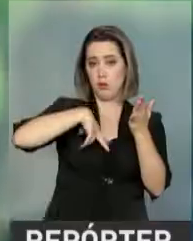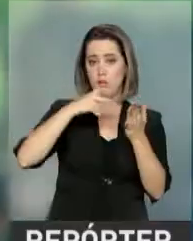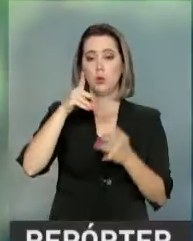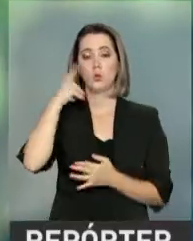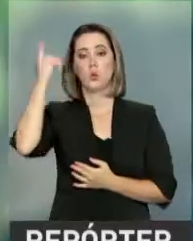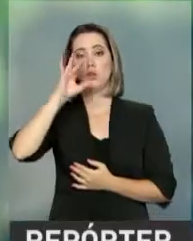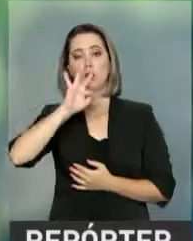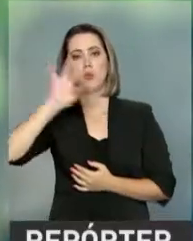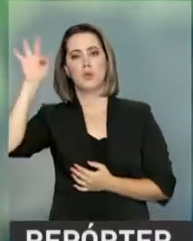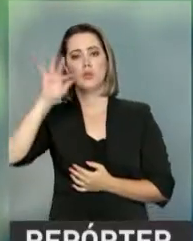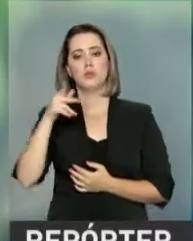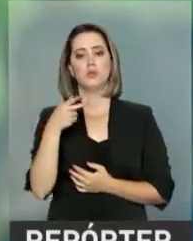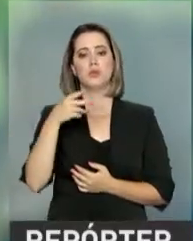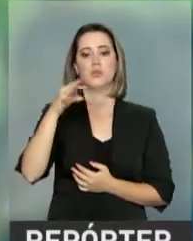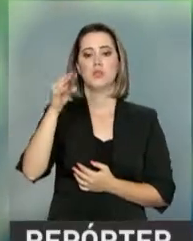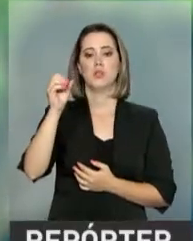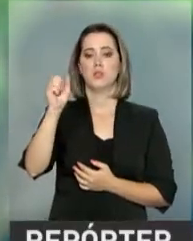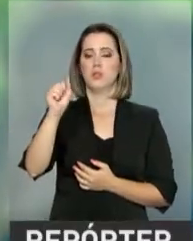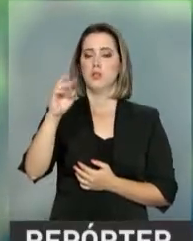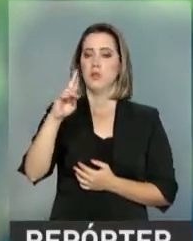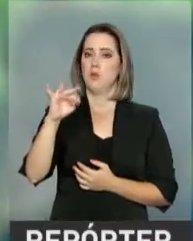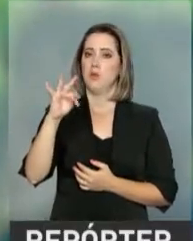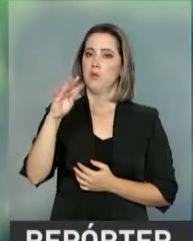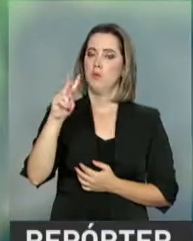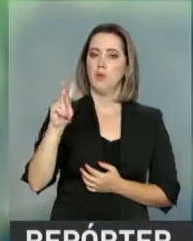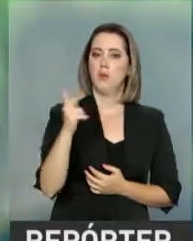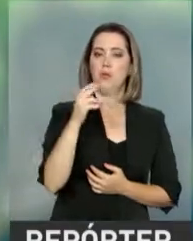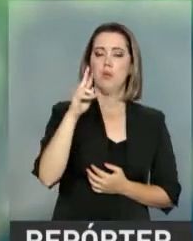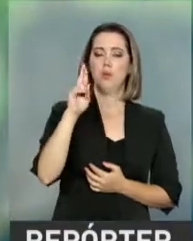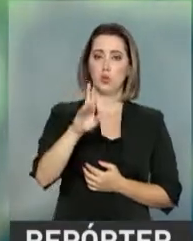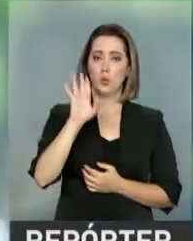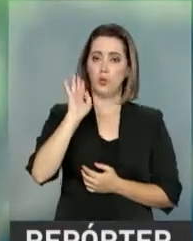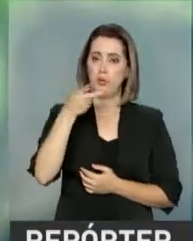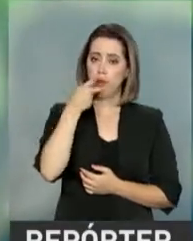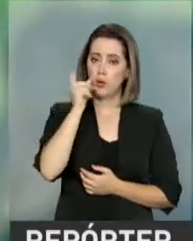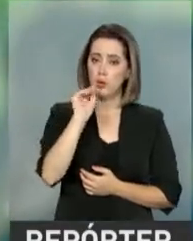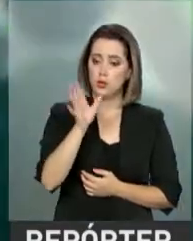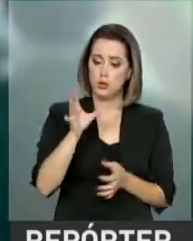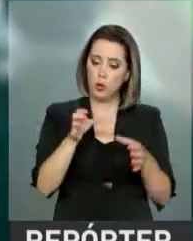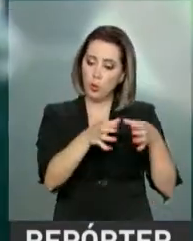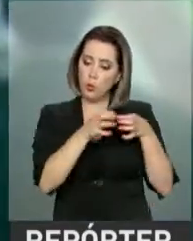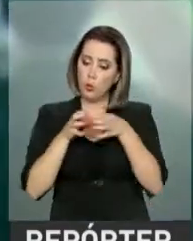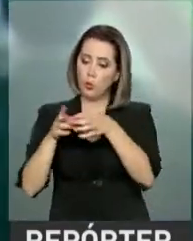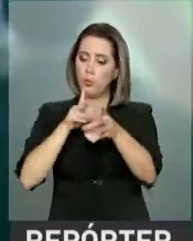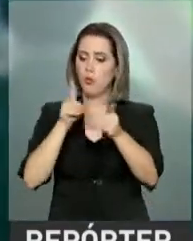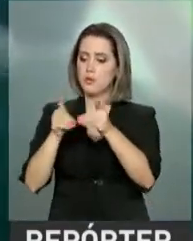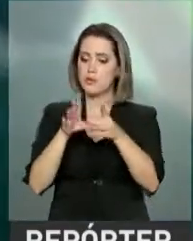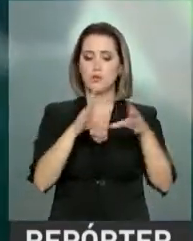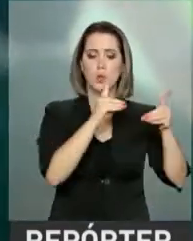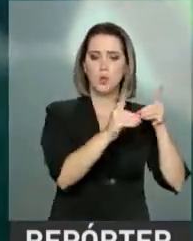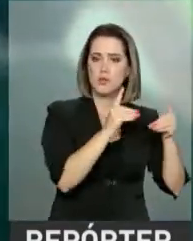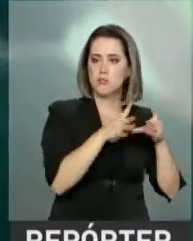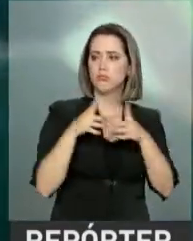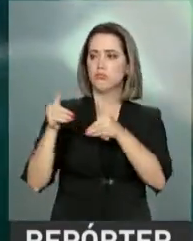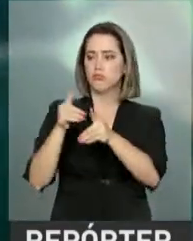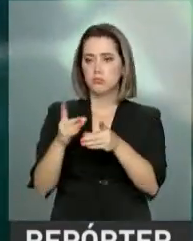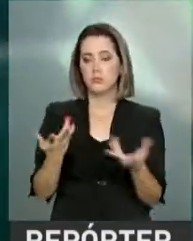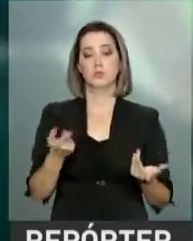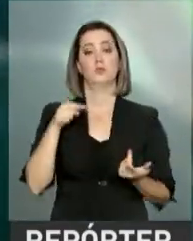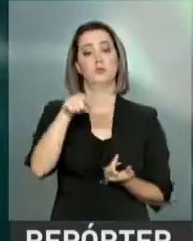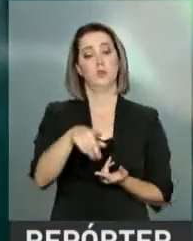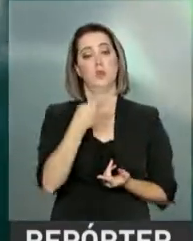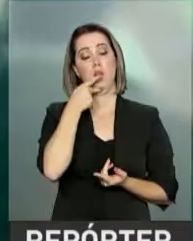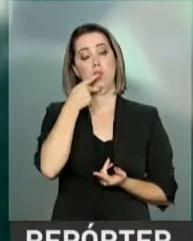deputado arthur maia disse que está em uma etapa de conversas com as bancadas de cada partido na câmara